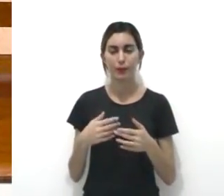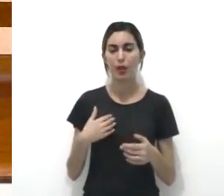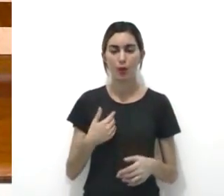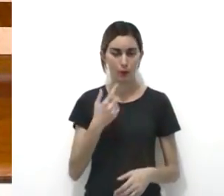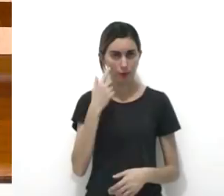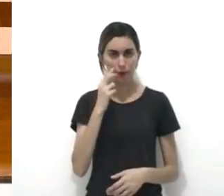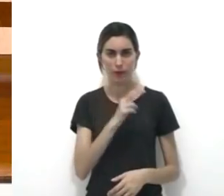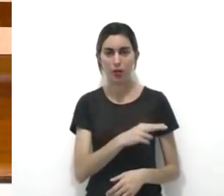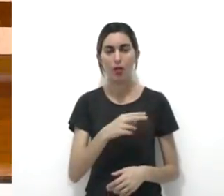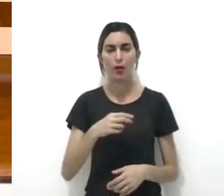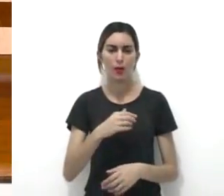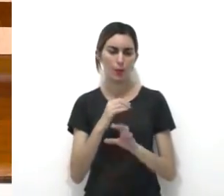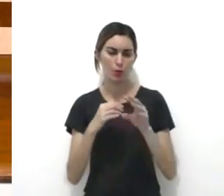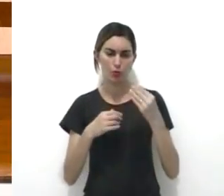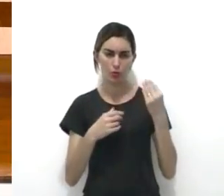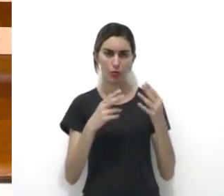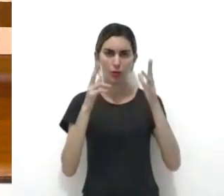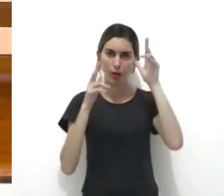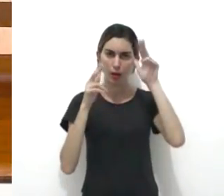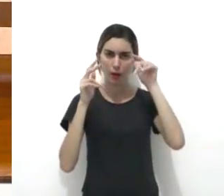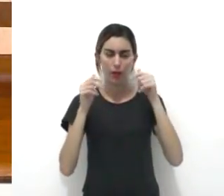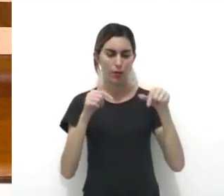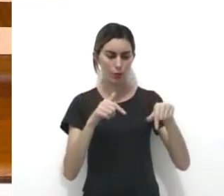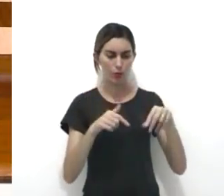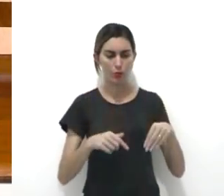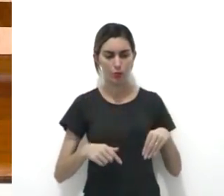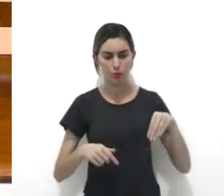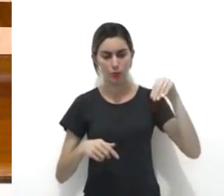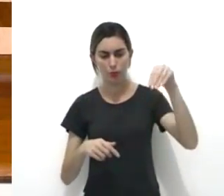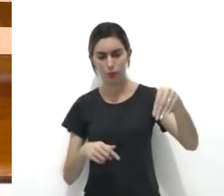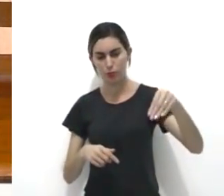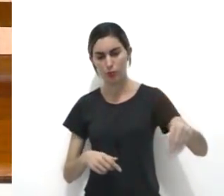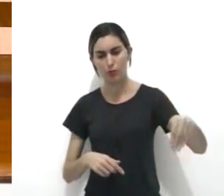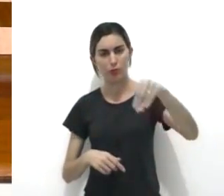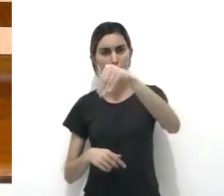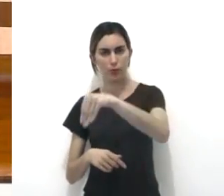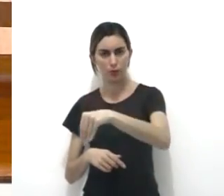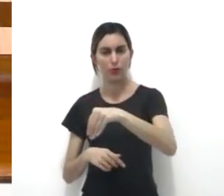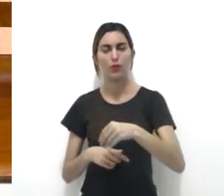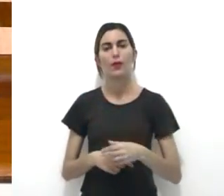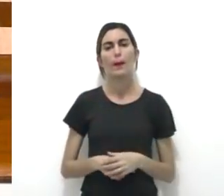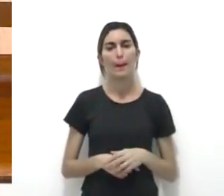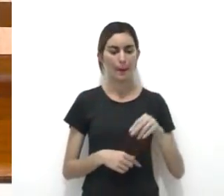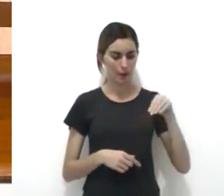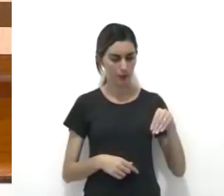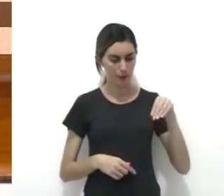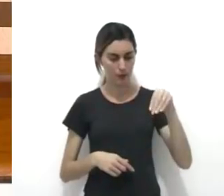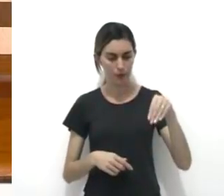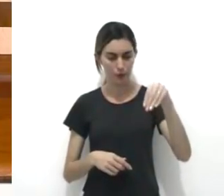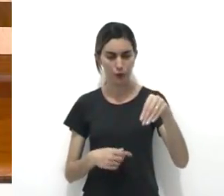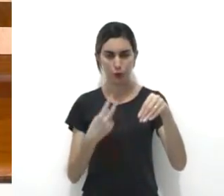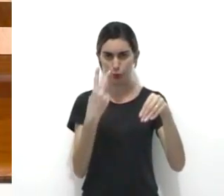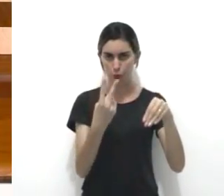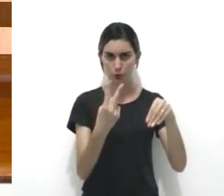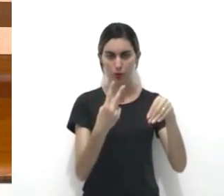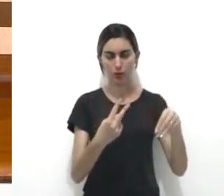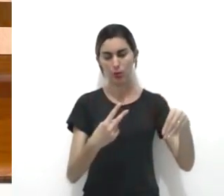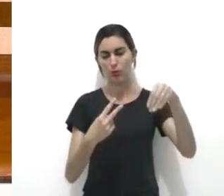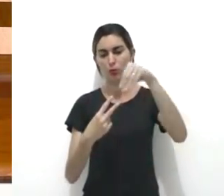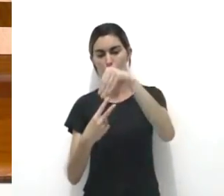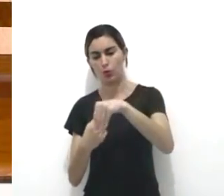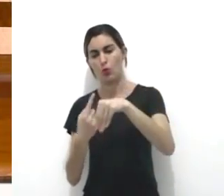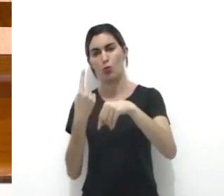eu vou mexer o meu cavalo esquerdo por cima das outras peças. Então ele anda 2 casinhas